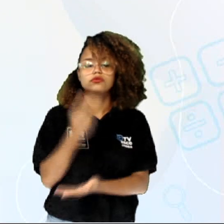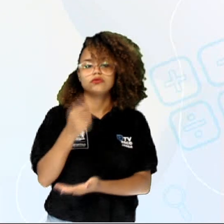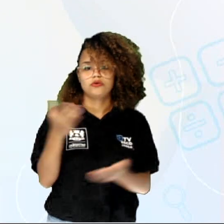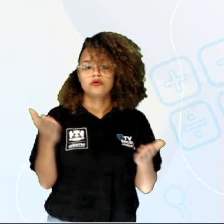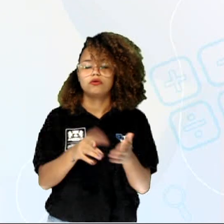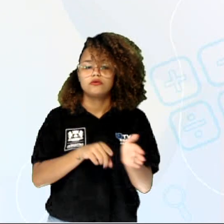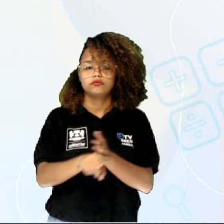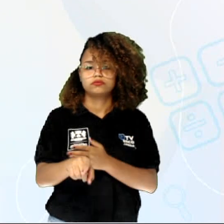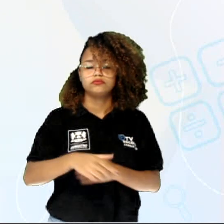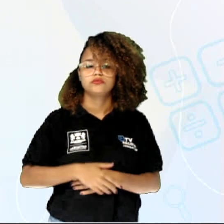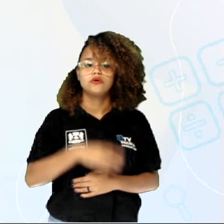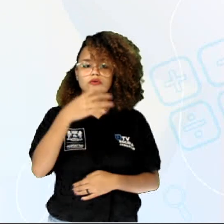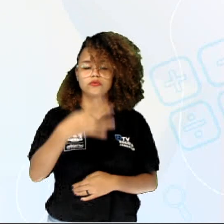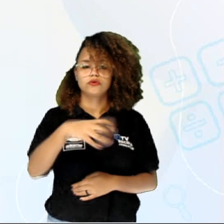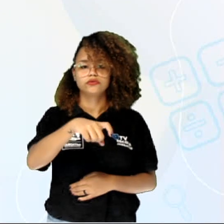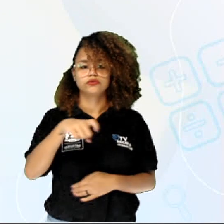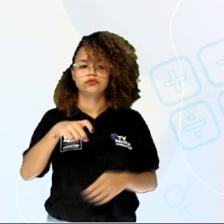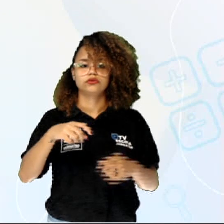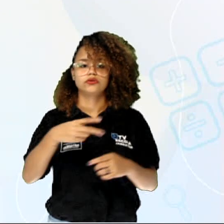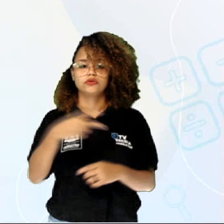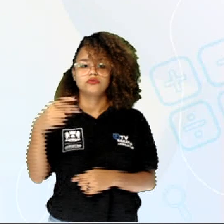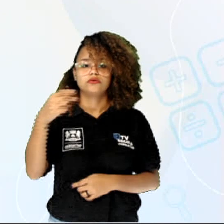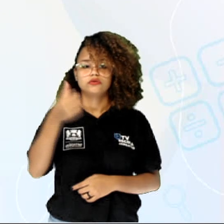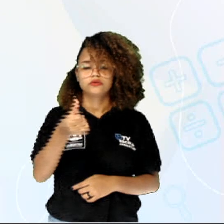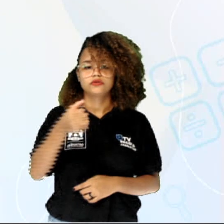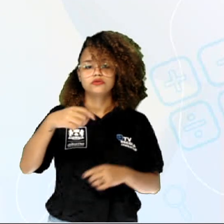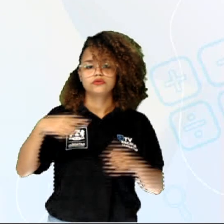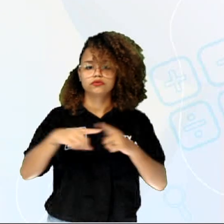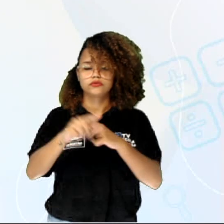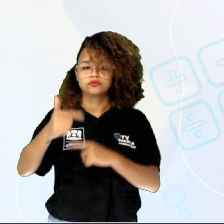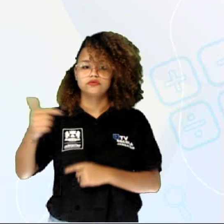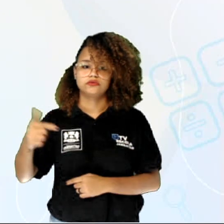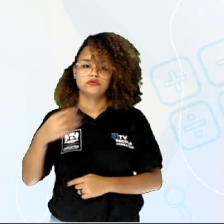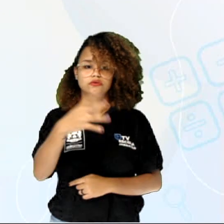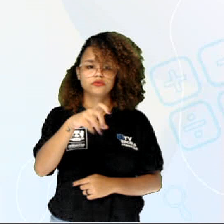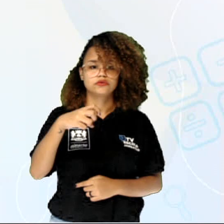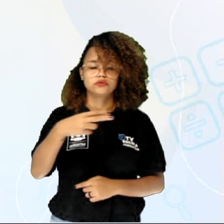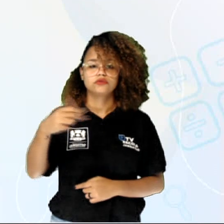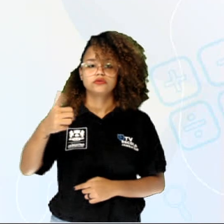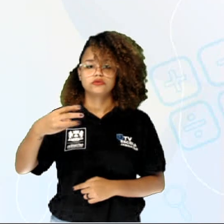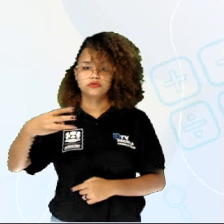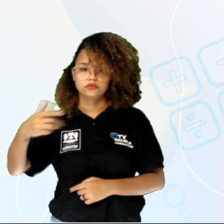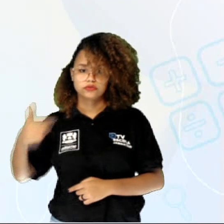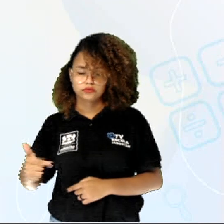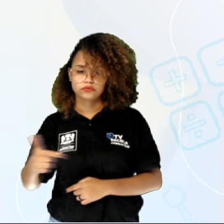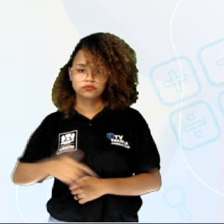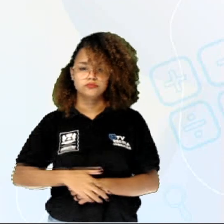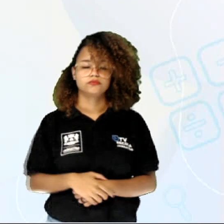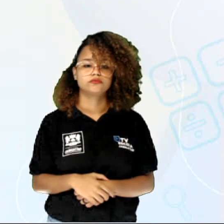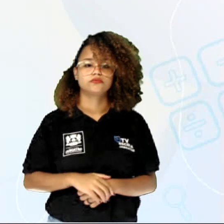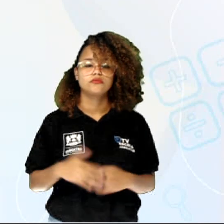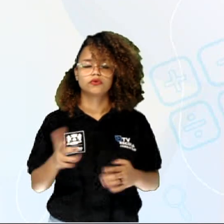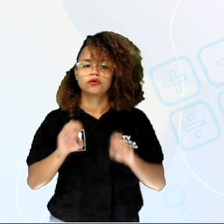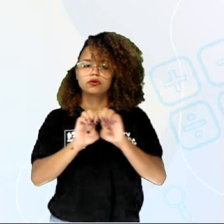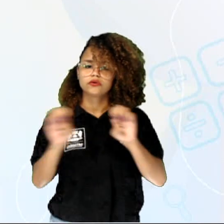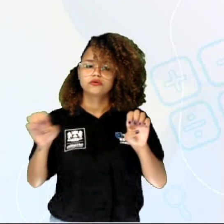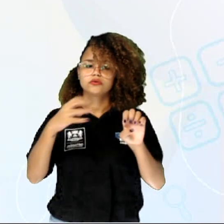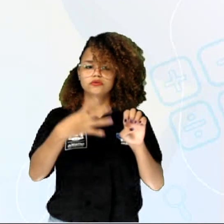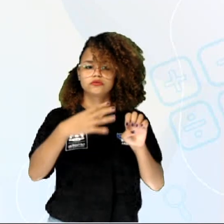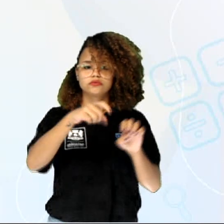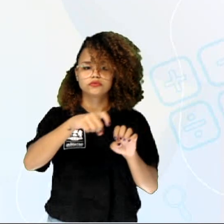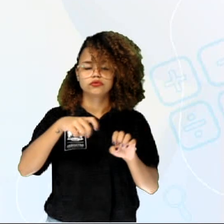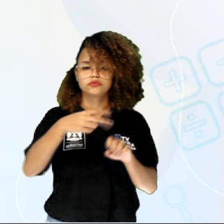quando a gente tem duas grandezas inversamente proporcionais, então a gente vai pegar lateralmente, né? O 4